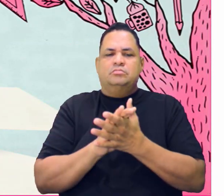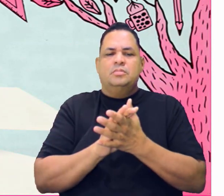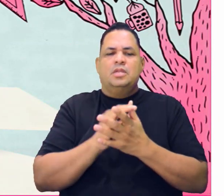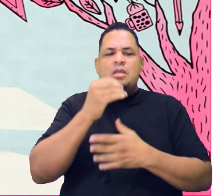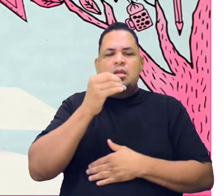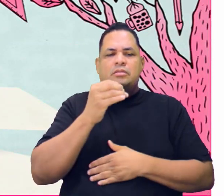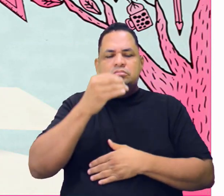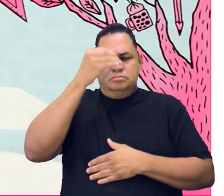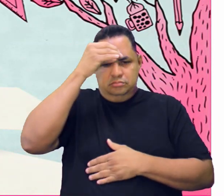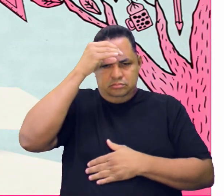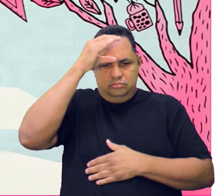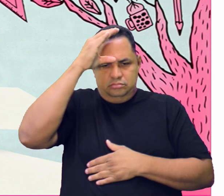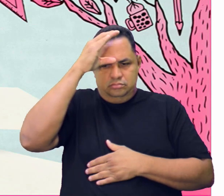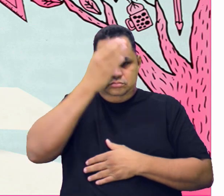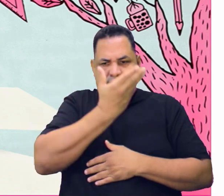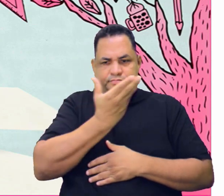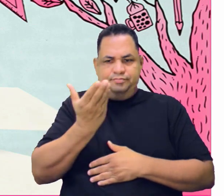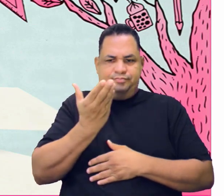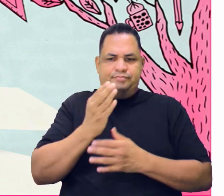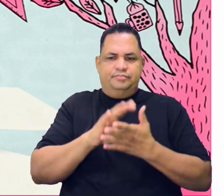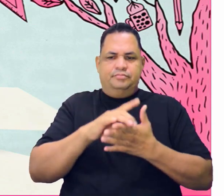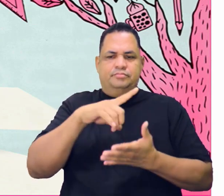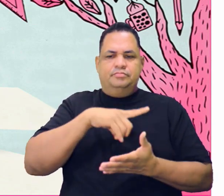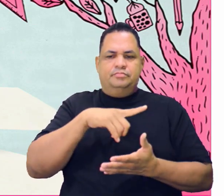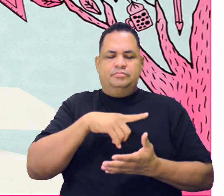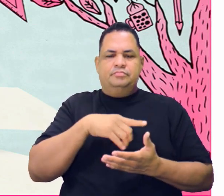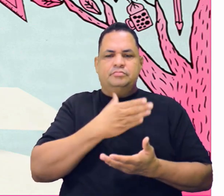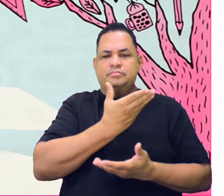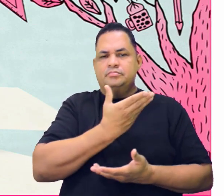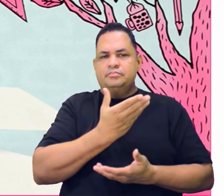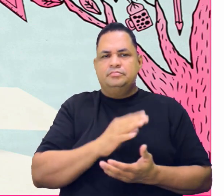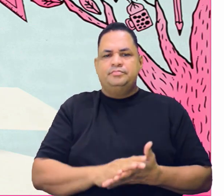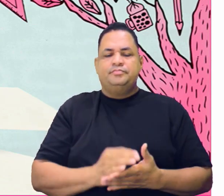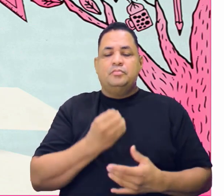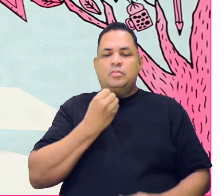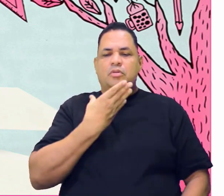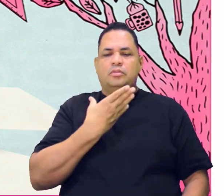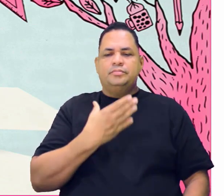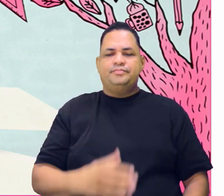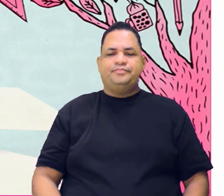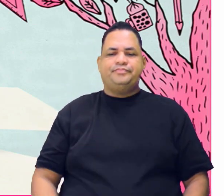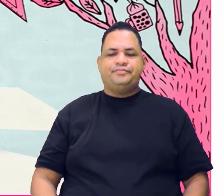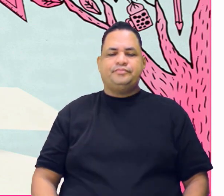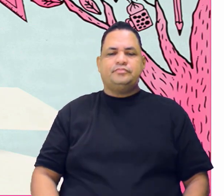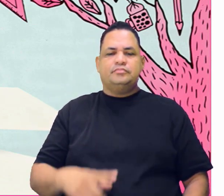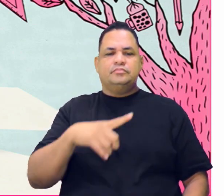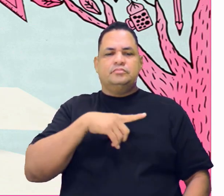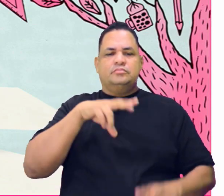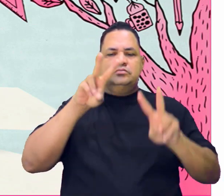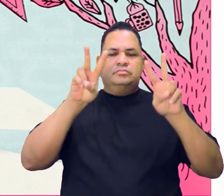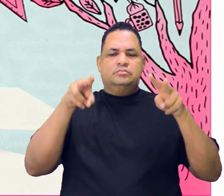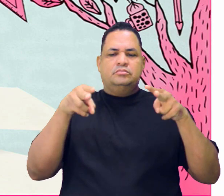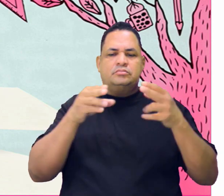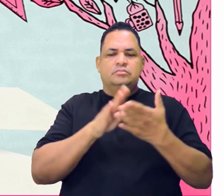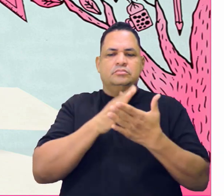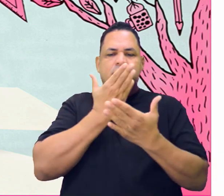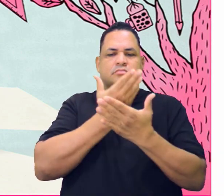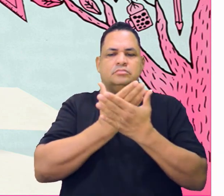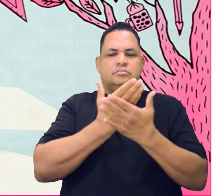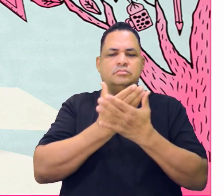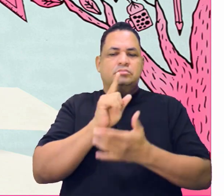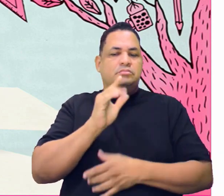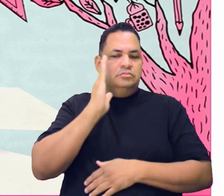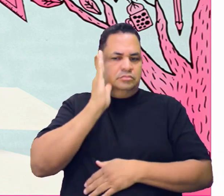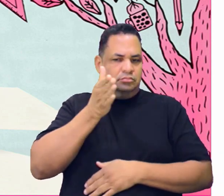aulas, teremos esta árvore aqui que a gente chama de árvore do conhecimento, tá bom? Que vem com a temática da aula, como você